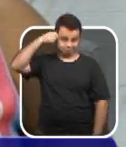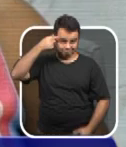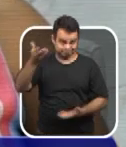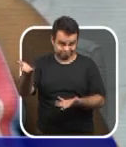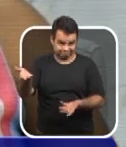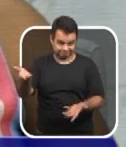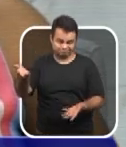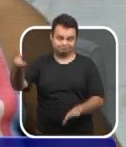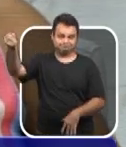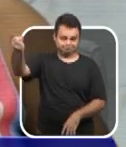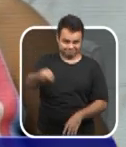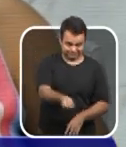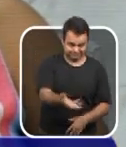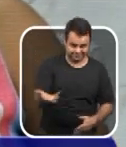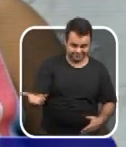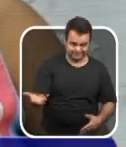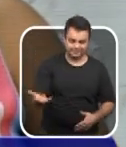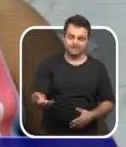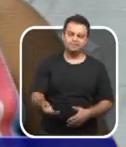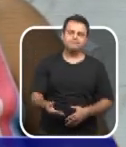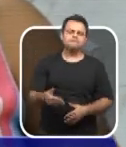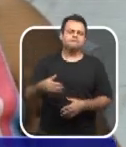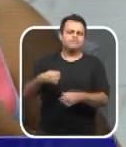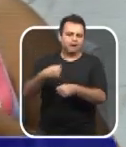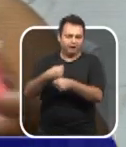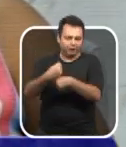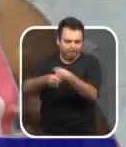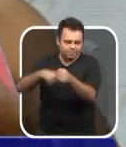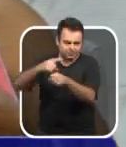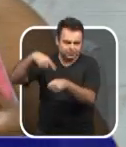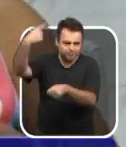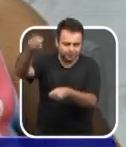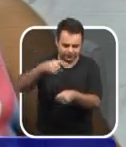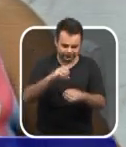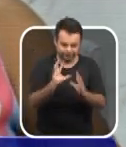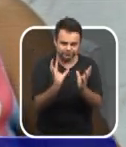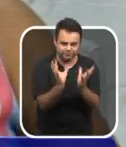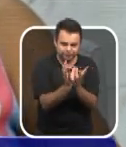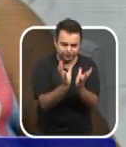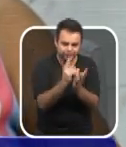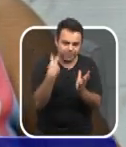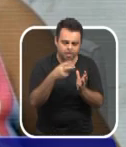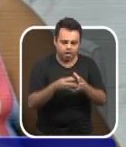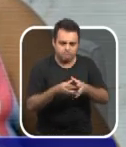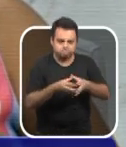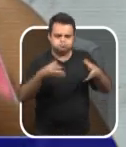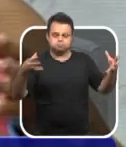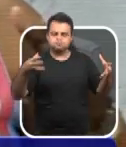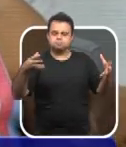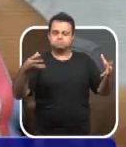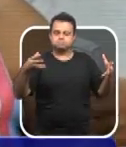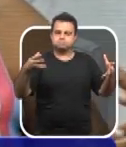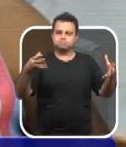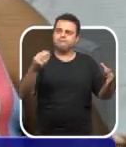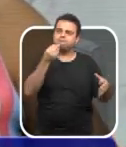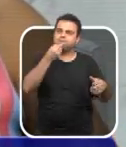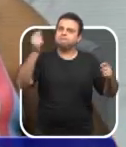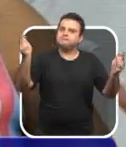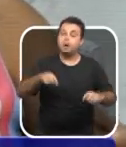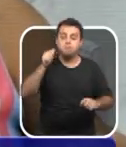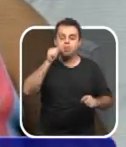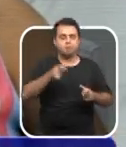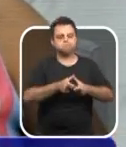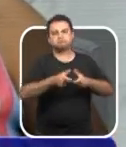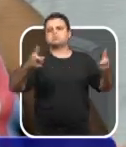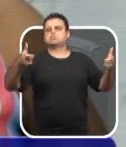que vai ter a possibilidade de a gente mesclar um pouco esse plenário. chega de tantos homens nessa